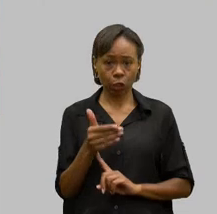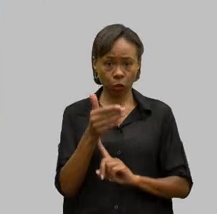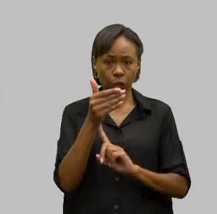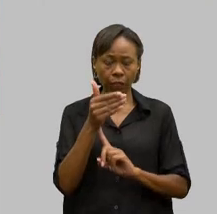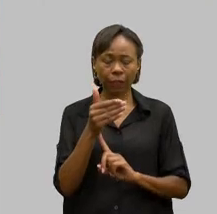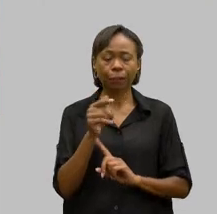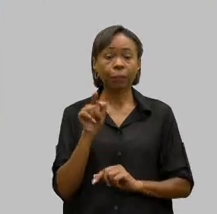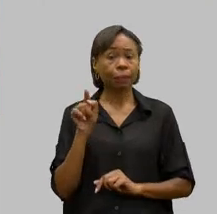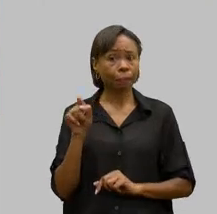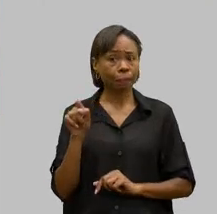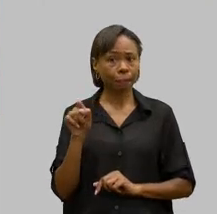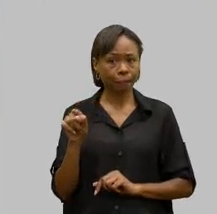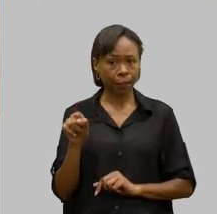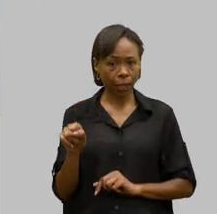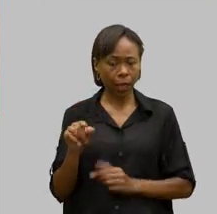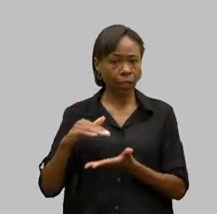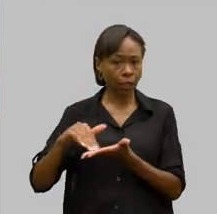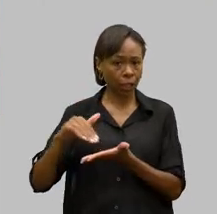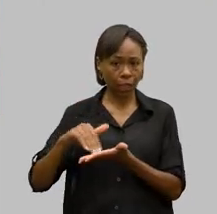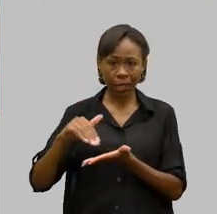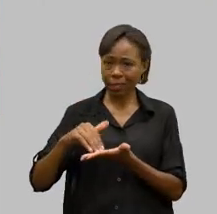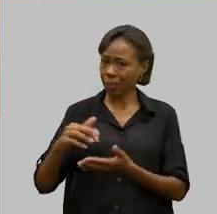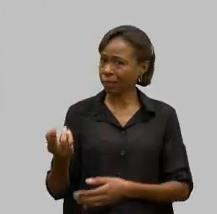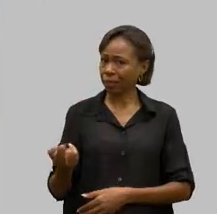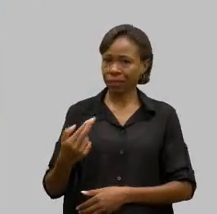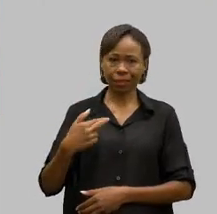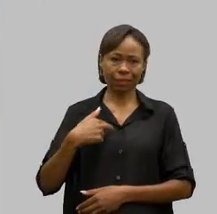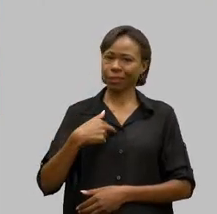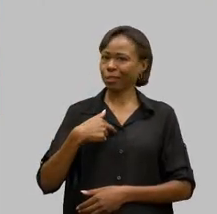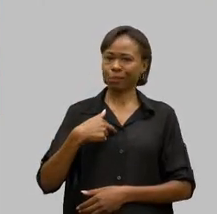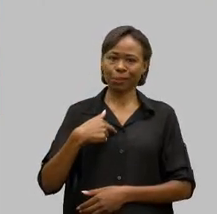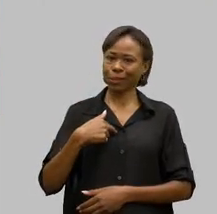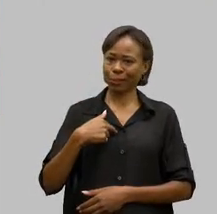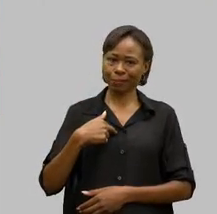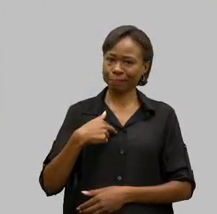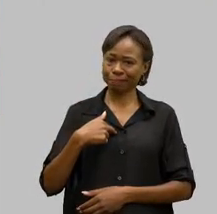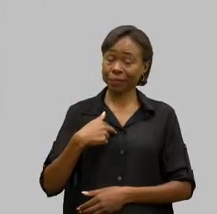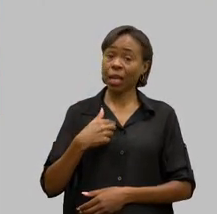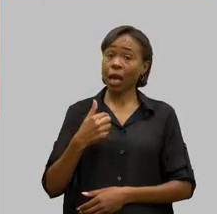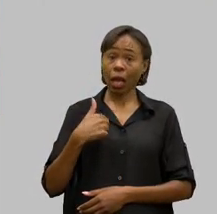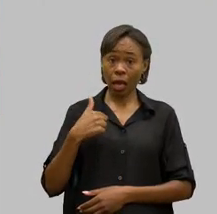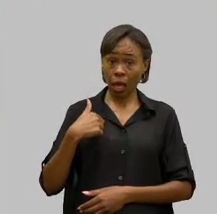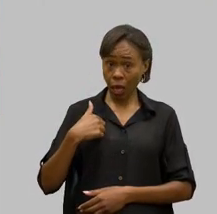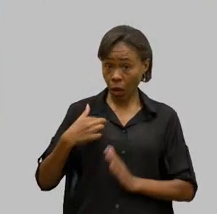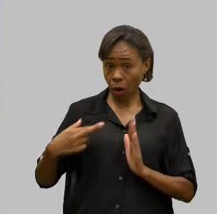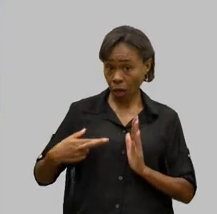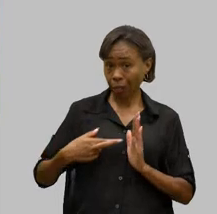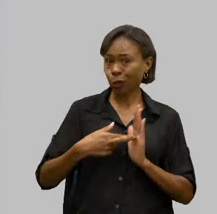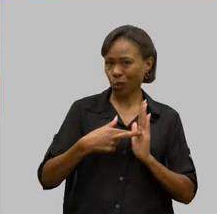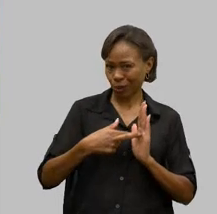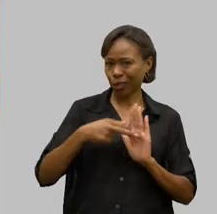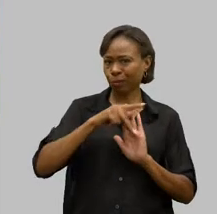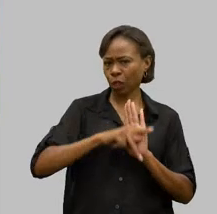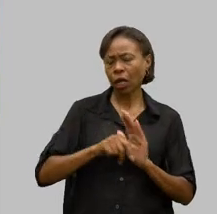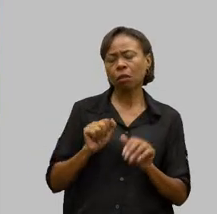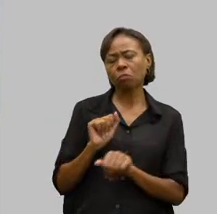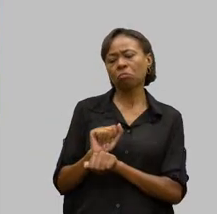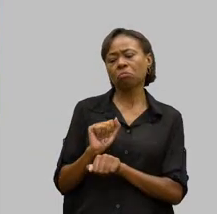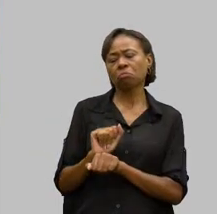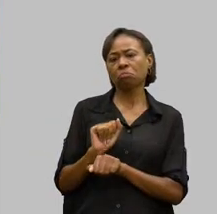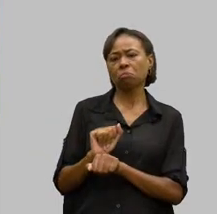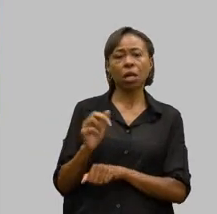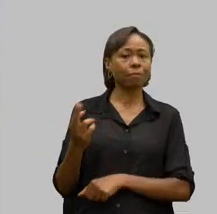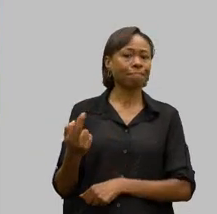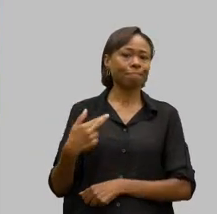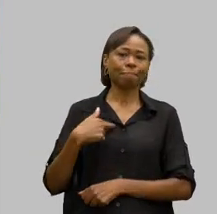de Educação não respondeu à nossa diligência. Eu era relatora do projeto, aguardei posição da secretaria e a secretaria não